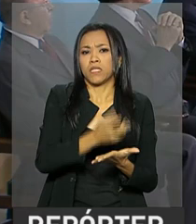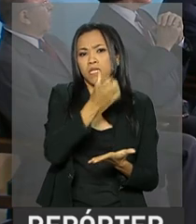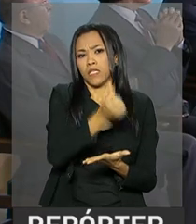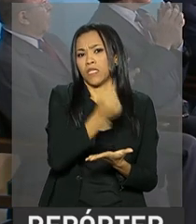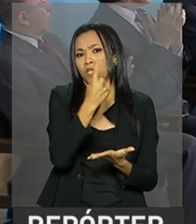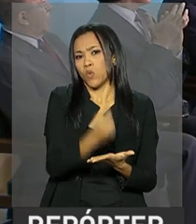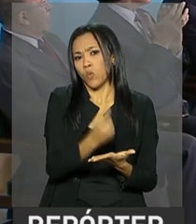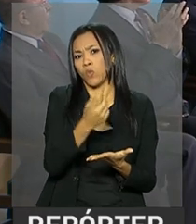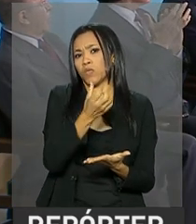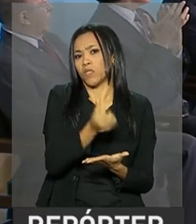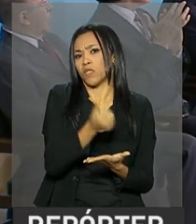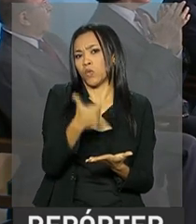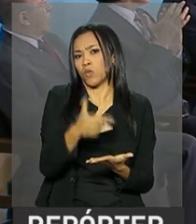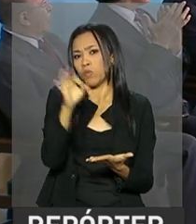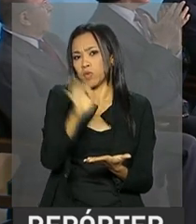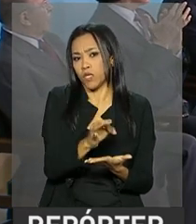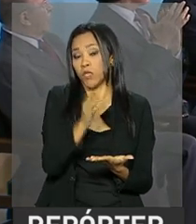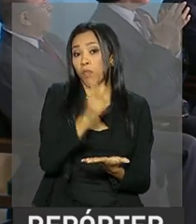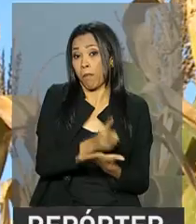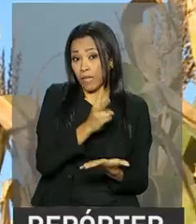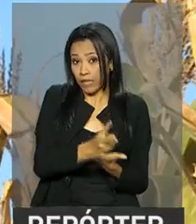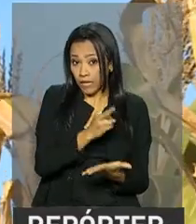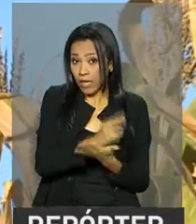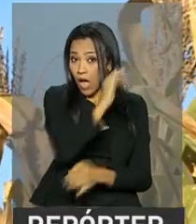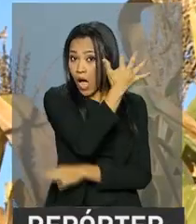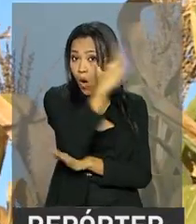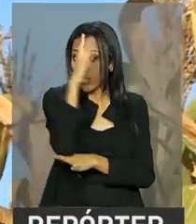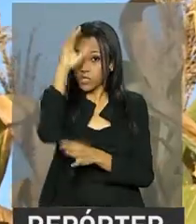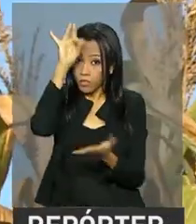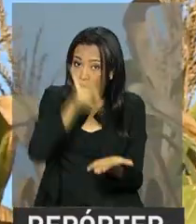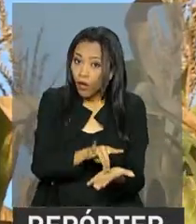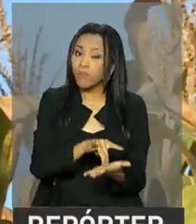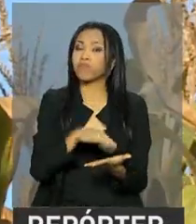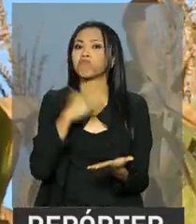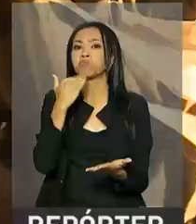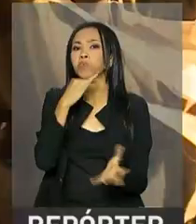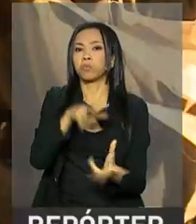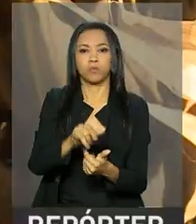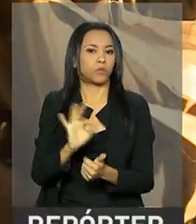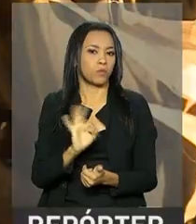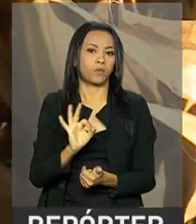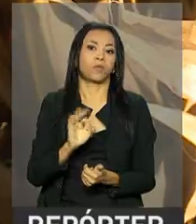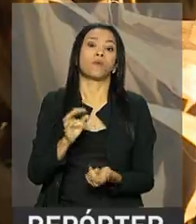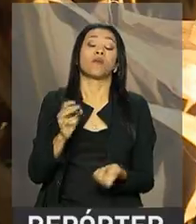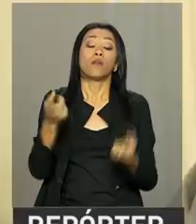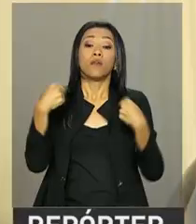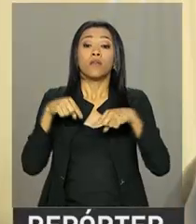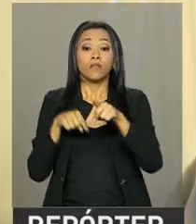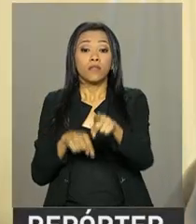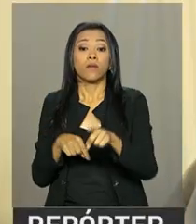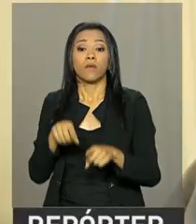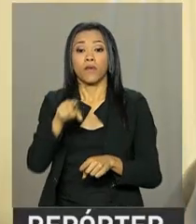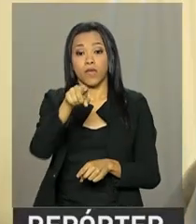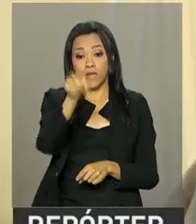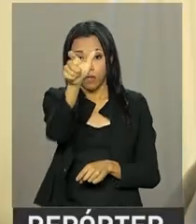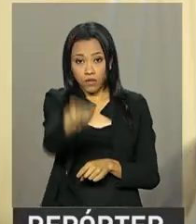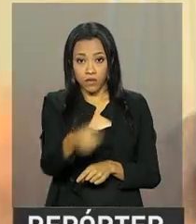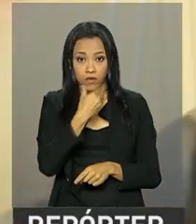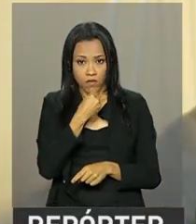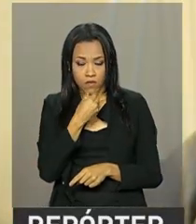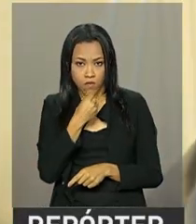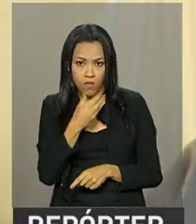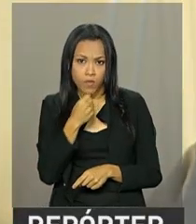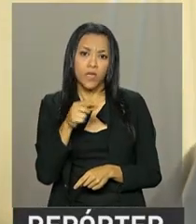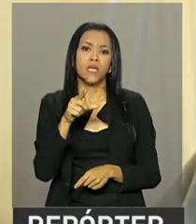das suas florestas originais, como nós temos. Um reforço para agricultores de todo o Brasil, como o Wilson,